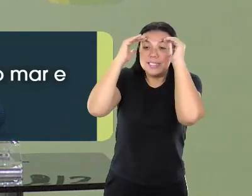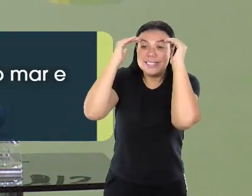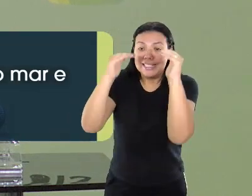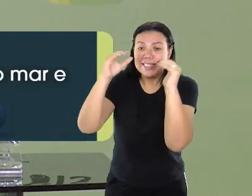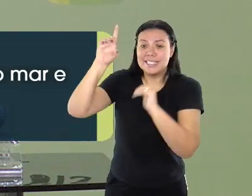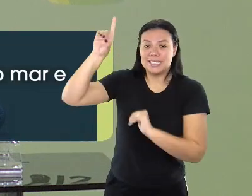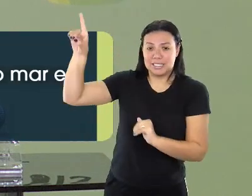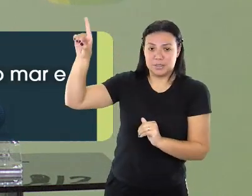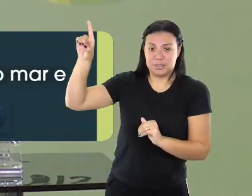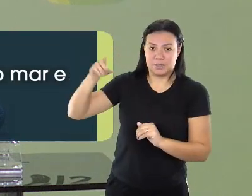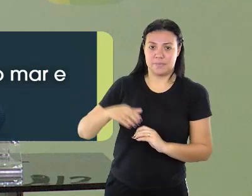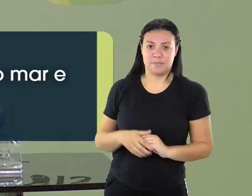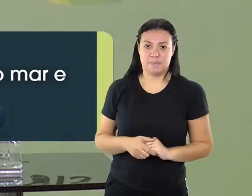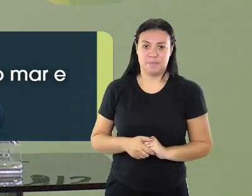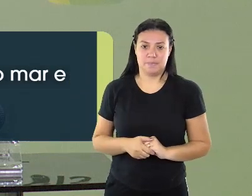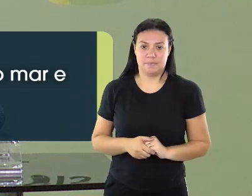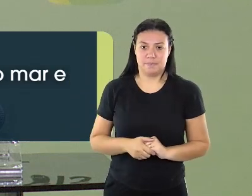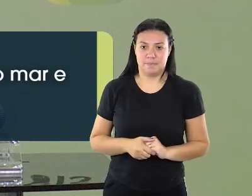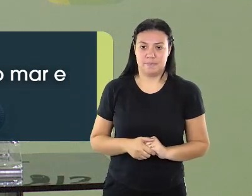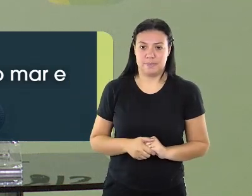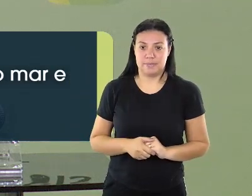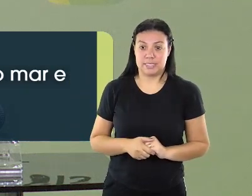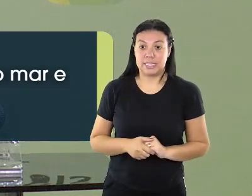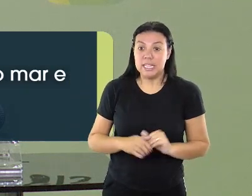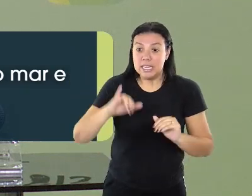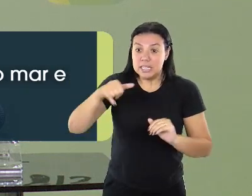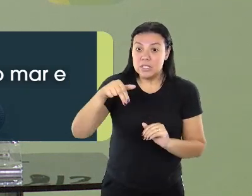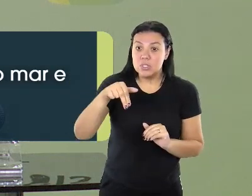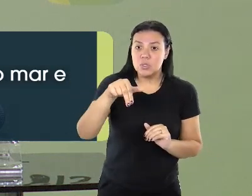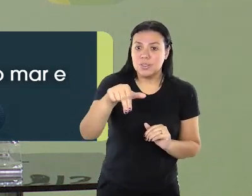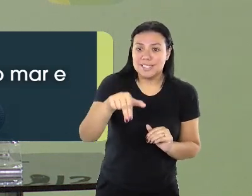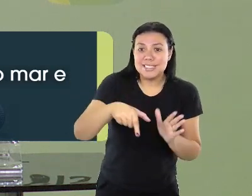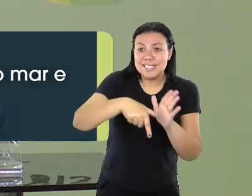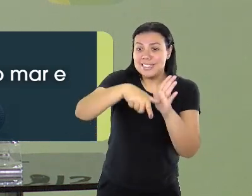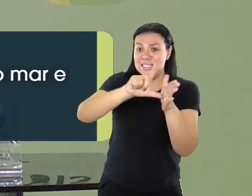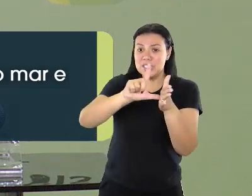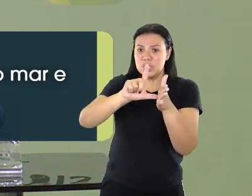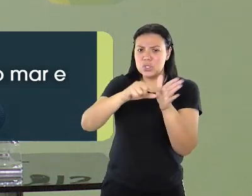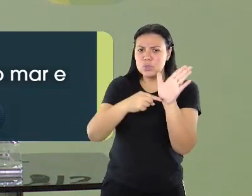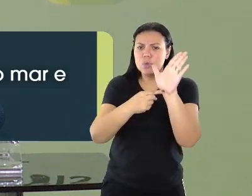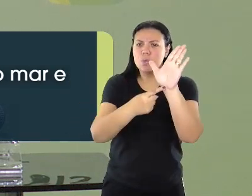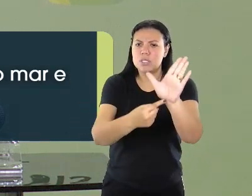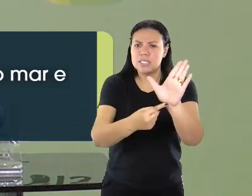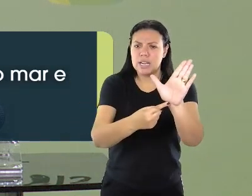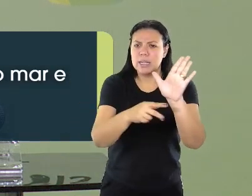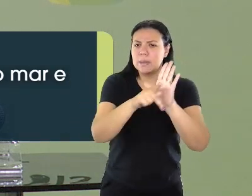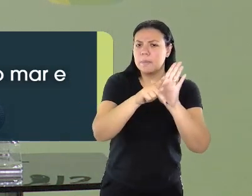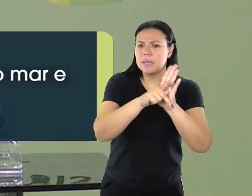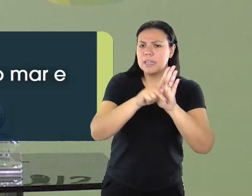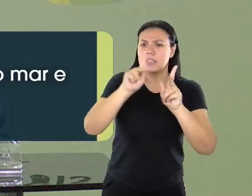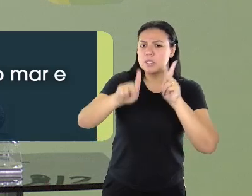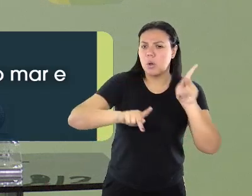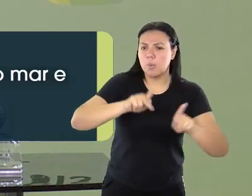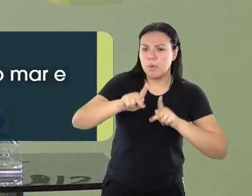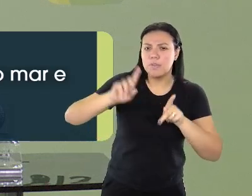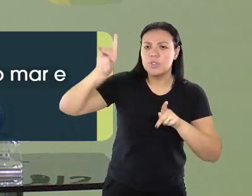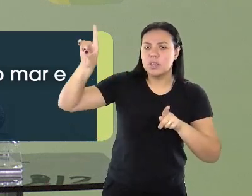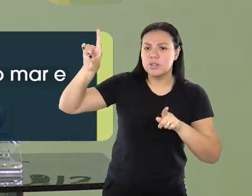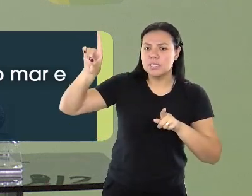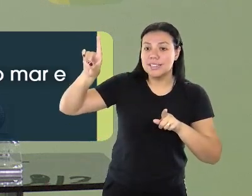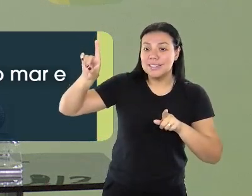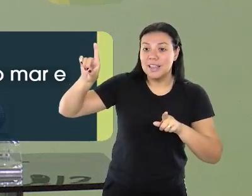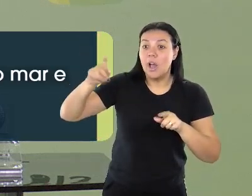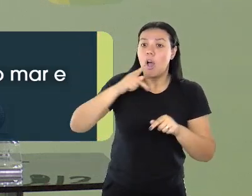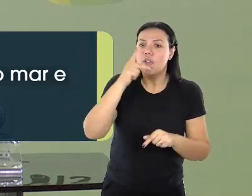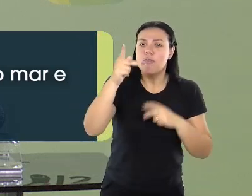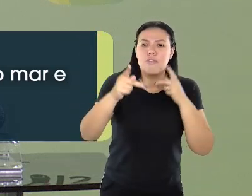Então veja bem que ele, além de dar sua identidade como integrante do povo de Deus, ele diz que teme